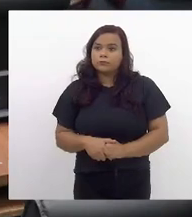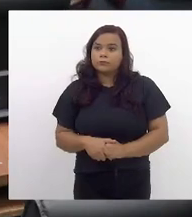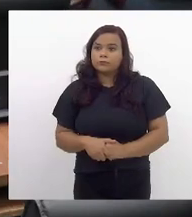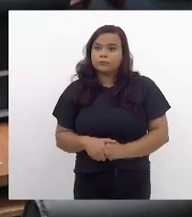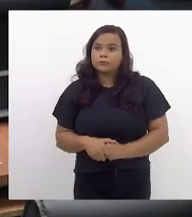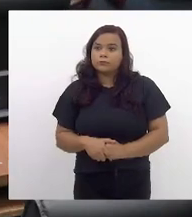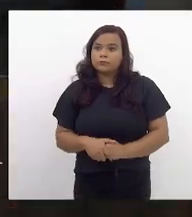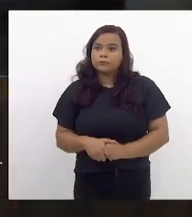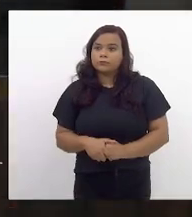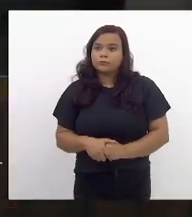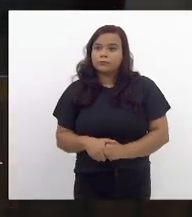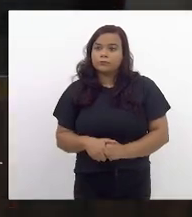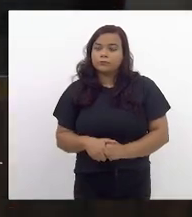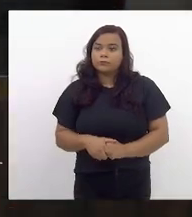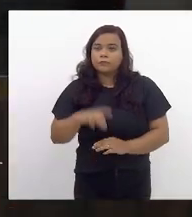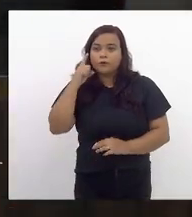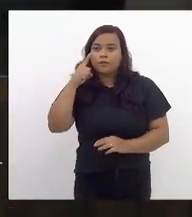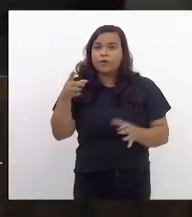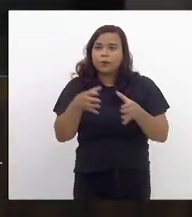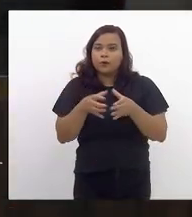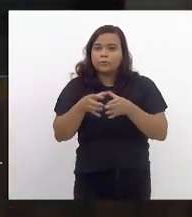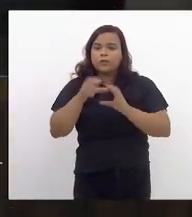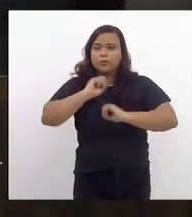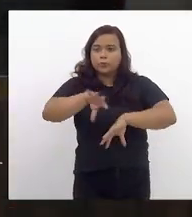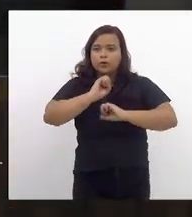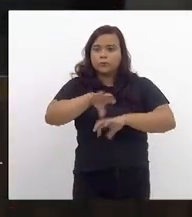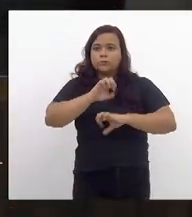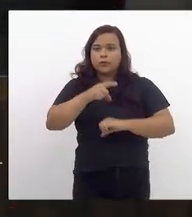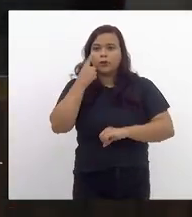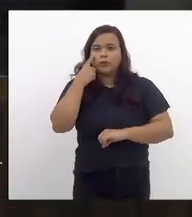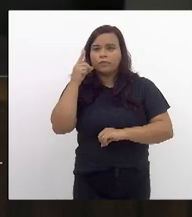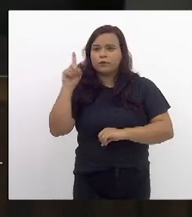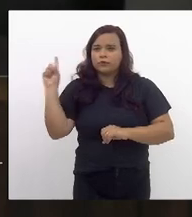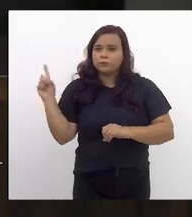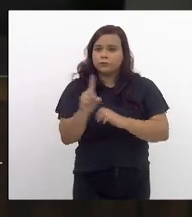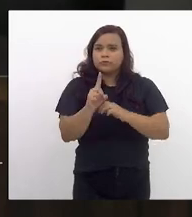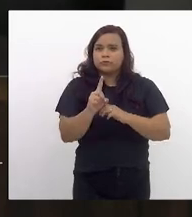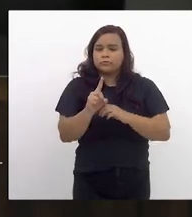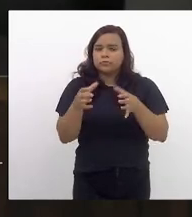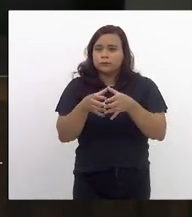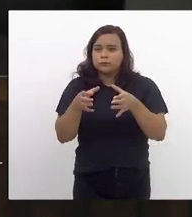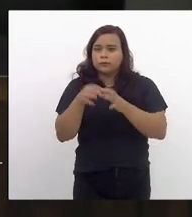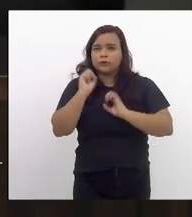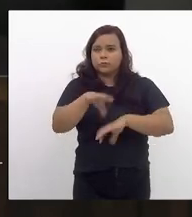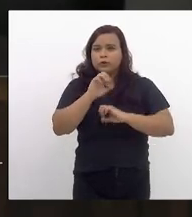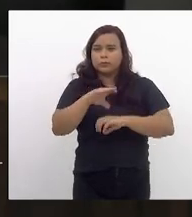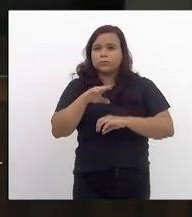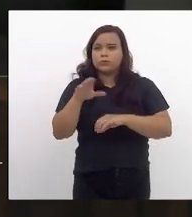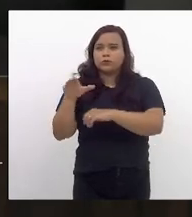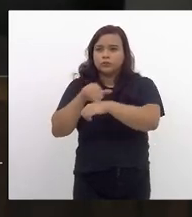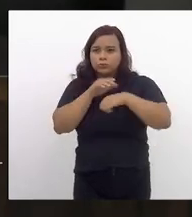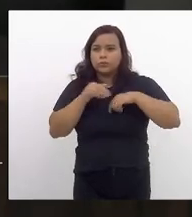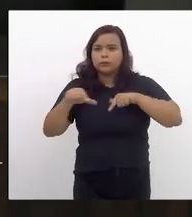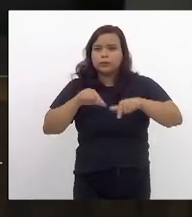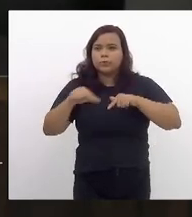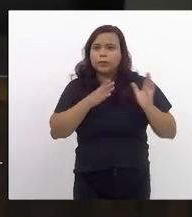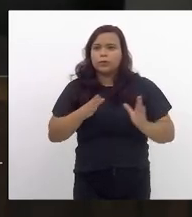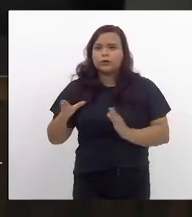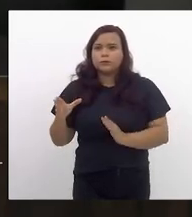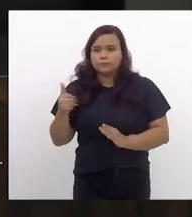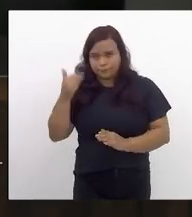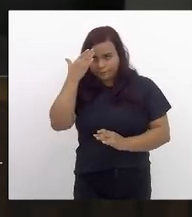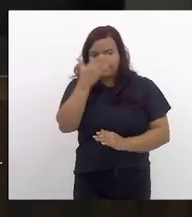Eu vou... Deixa eu ver se tem a Comissão de Educação, que aí eu chamo pela Comissão de Educação, e aí chamo os trabalhos à ordem.